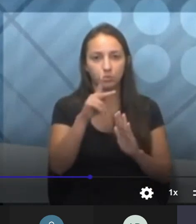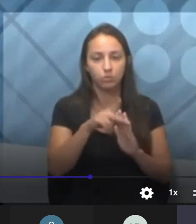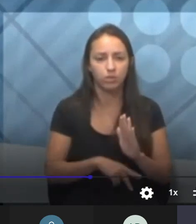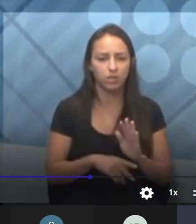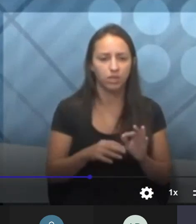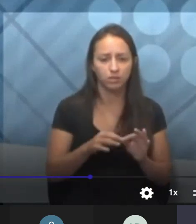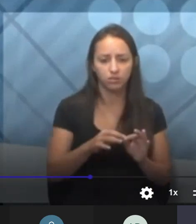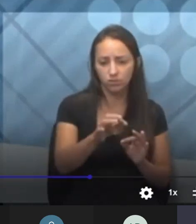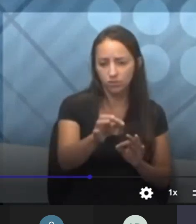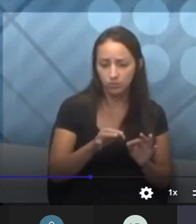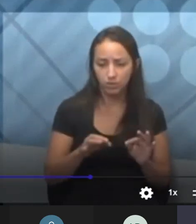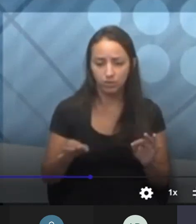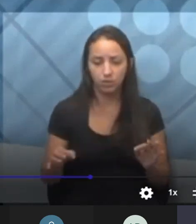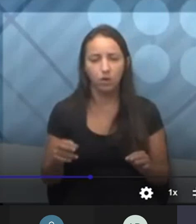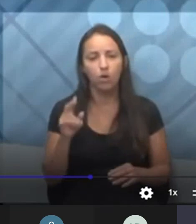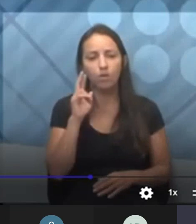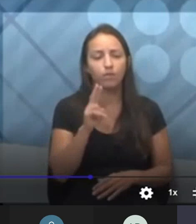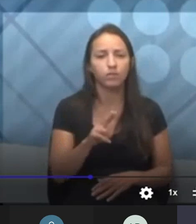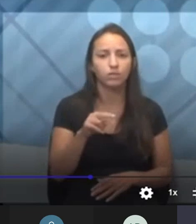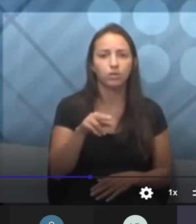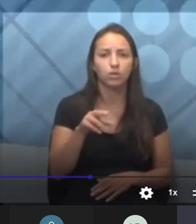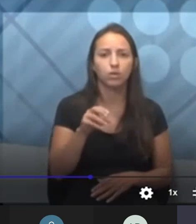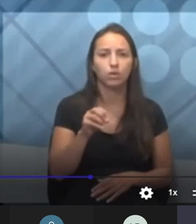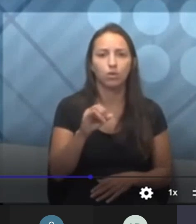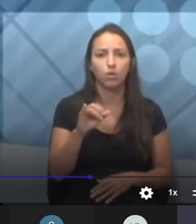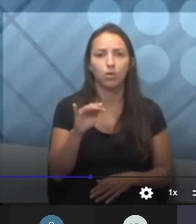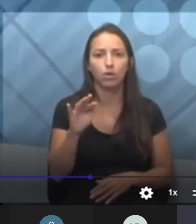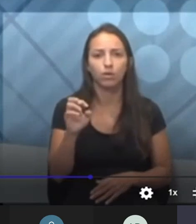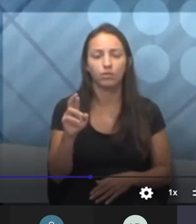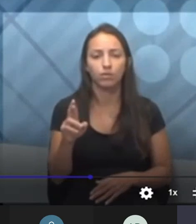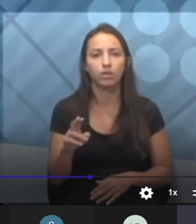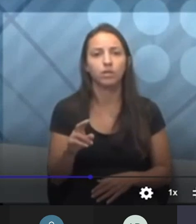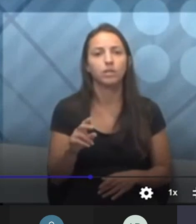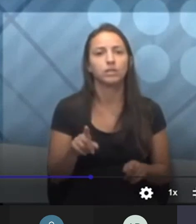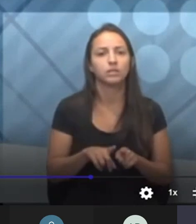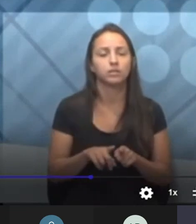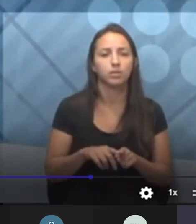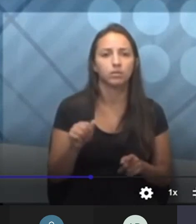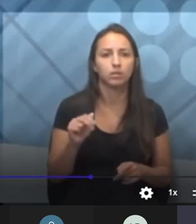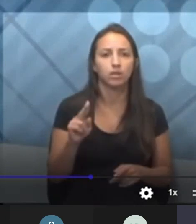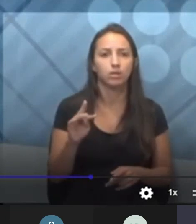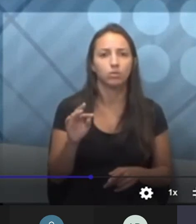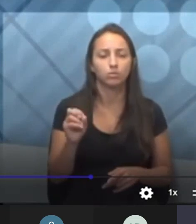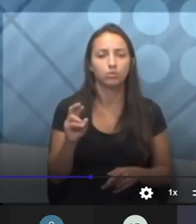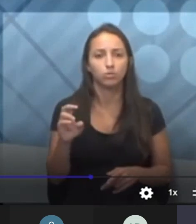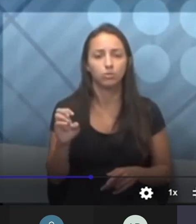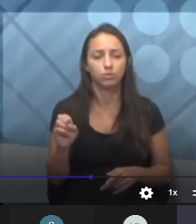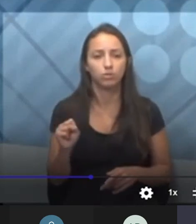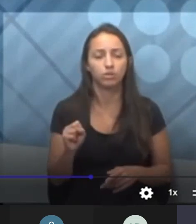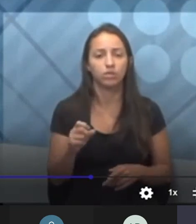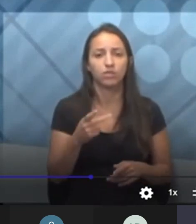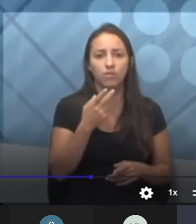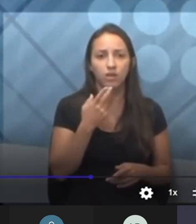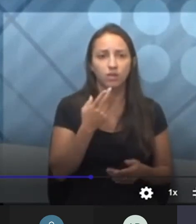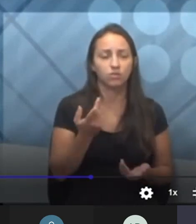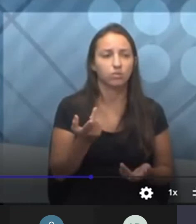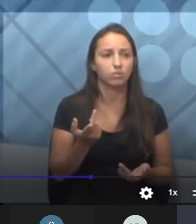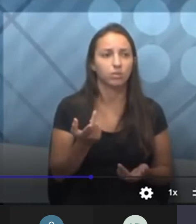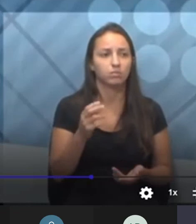de dimensionamento, olhe Neuffer, olha para aqueles autores que nós estamos falando também sobre ergonomia,